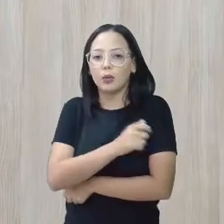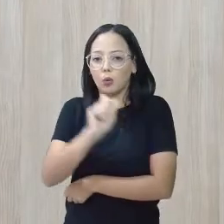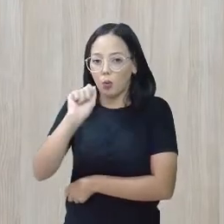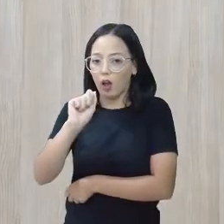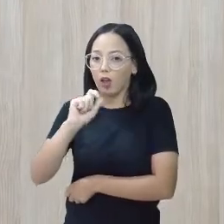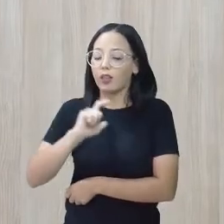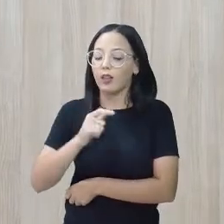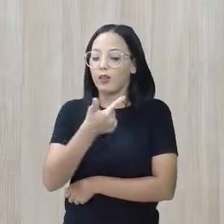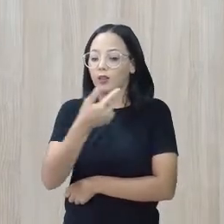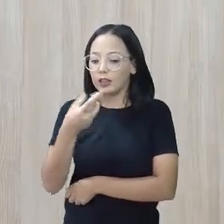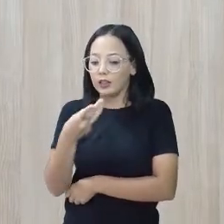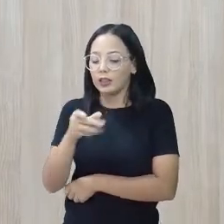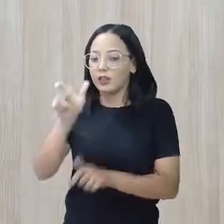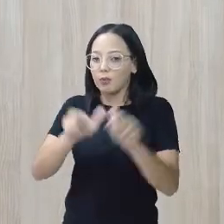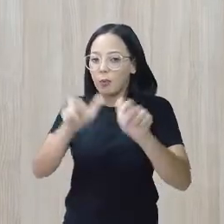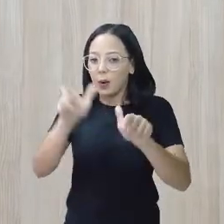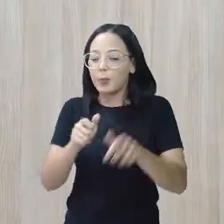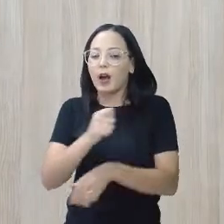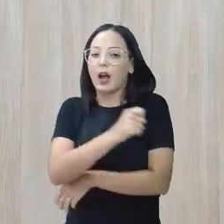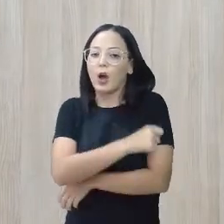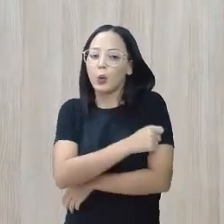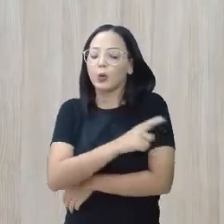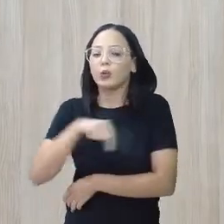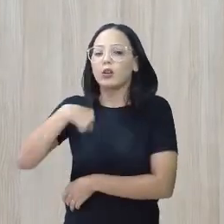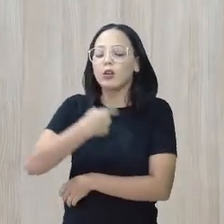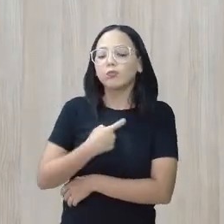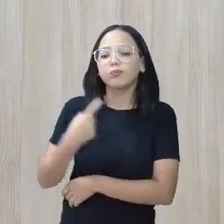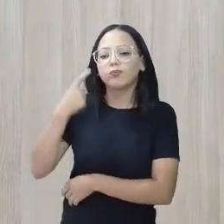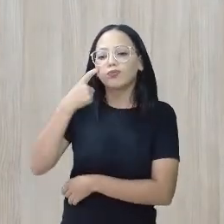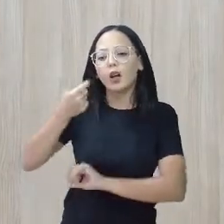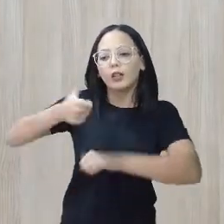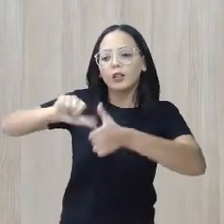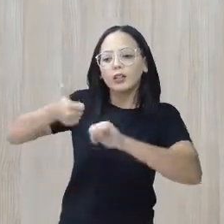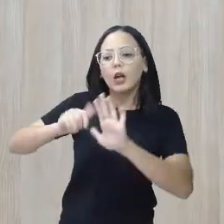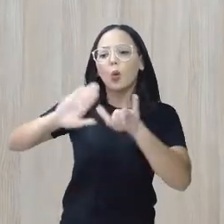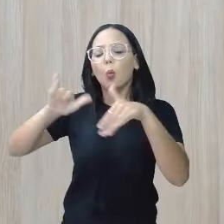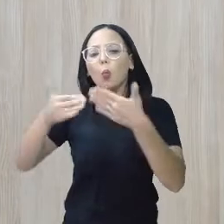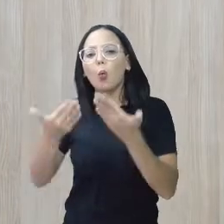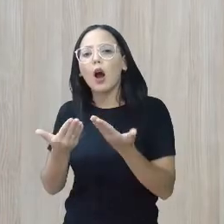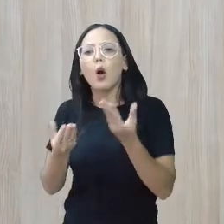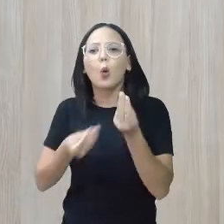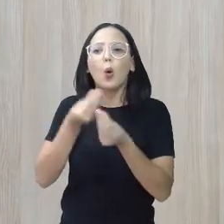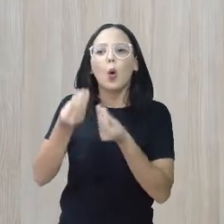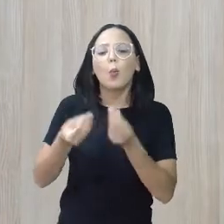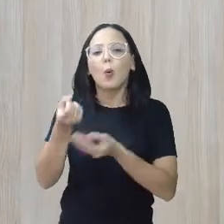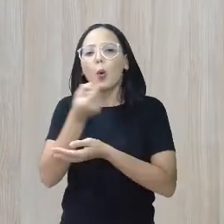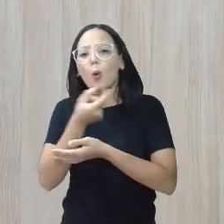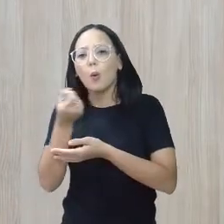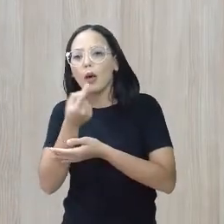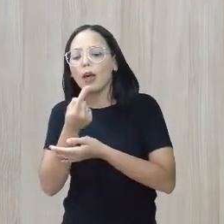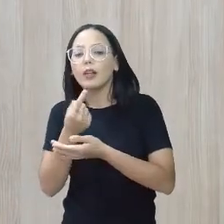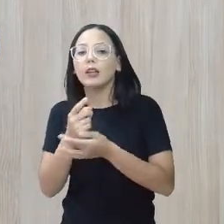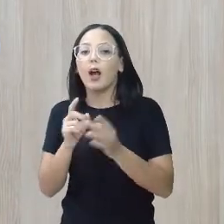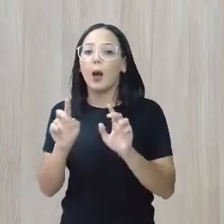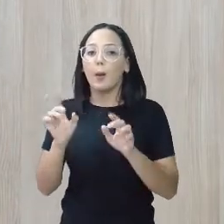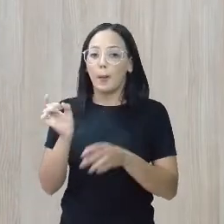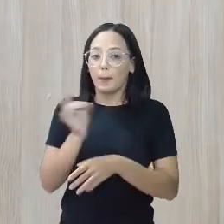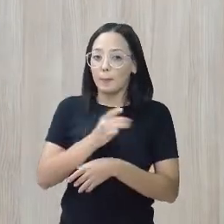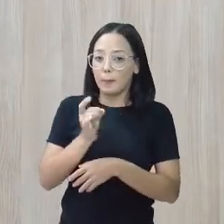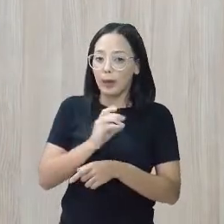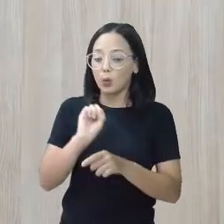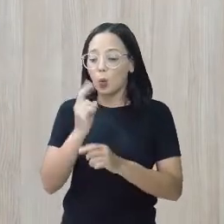23 alunos e a gente vai ver qual foi o índice aqui de comédia, de suspense ou terror ou